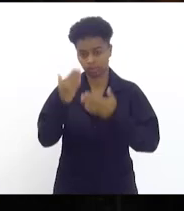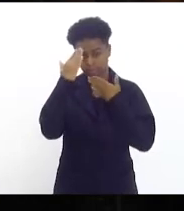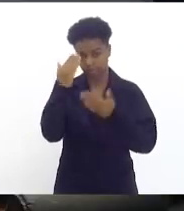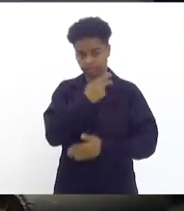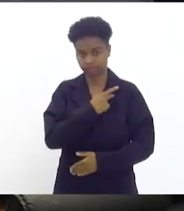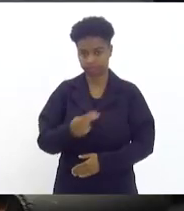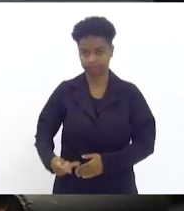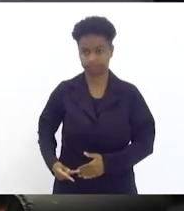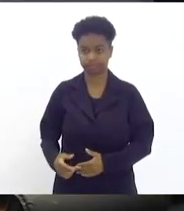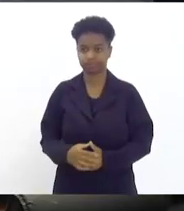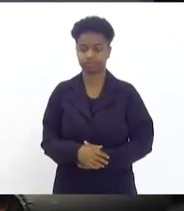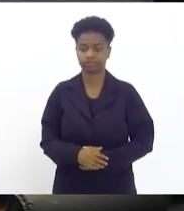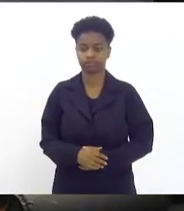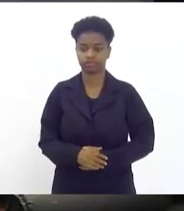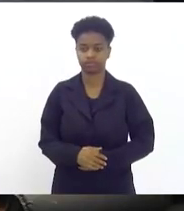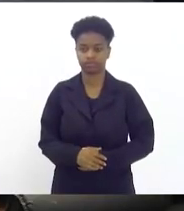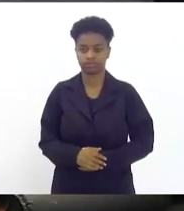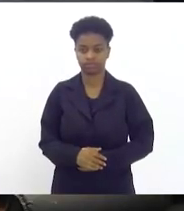presidente